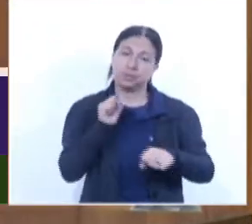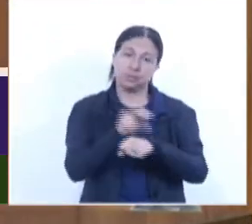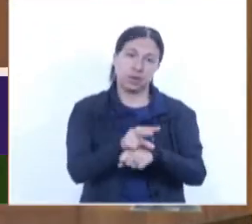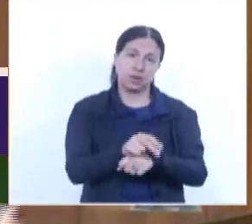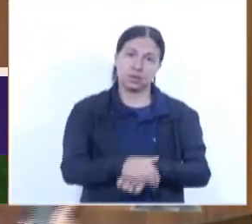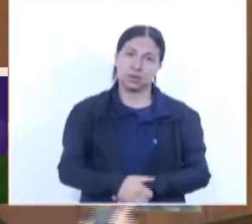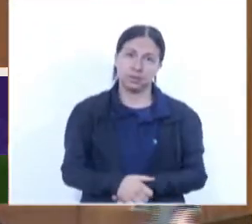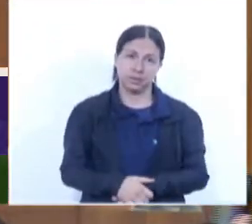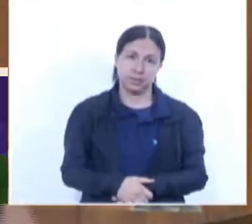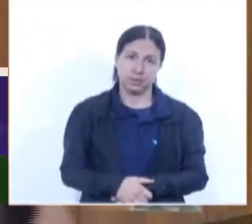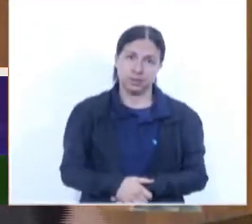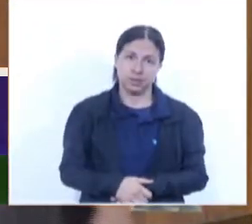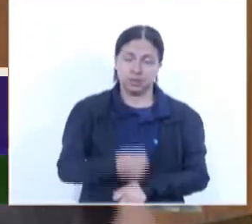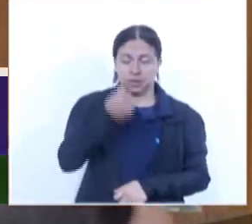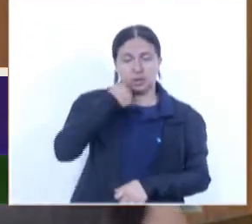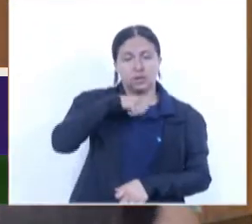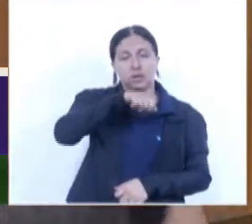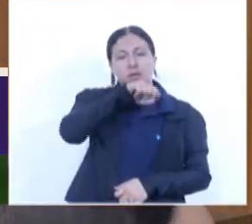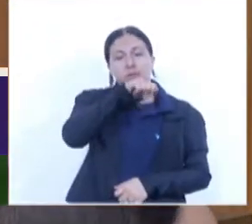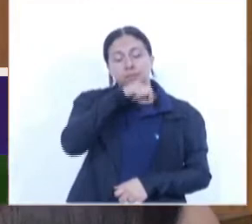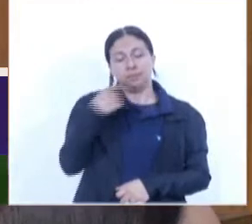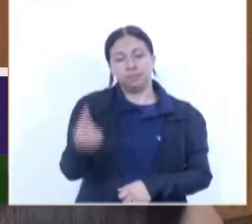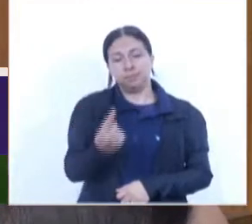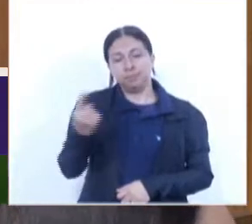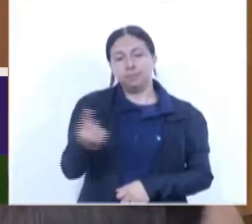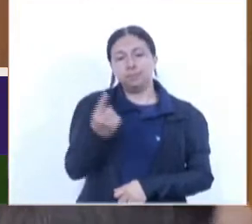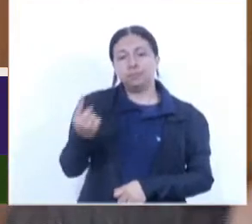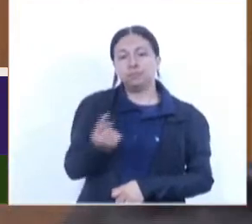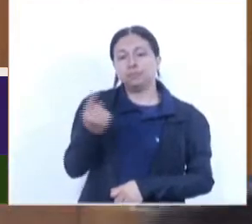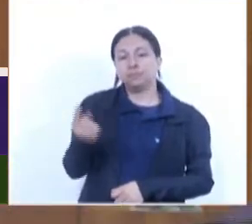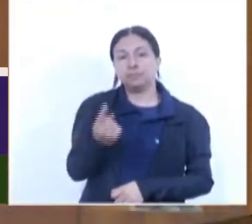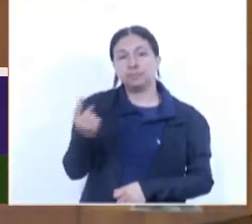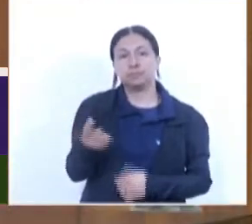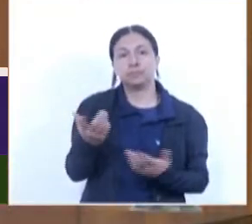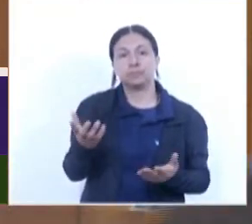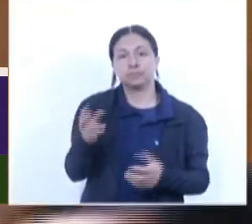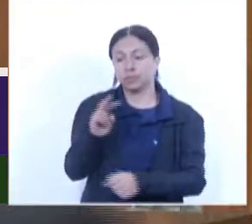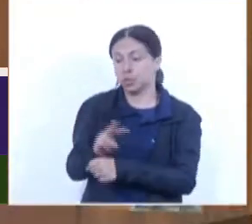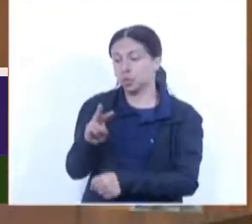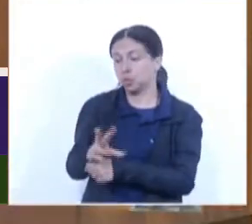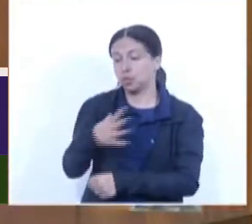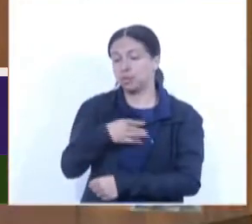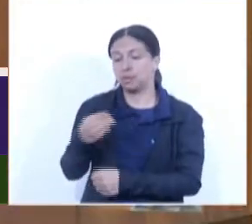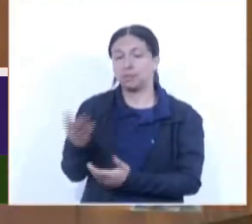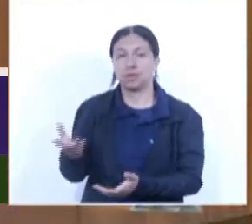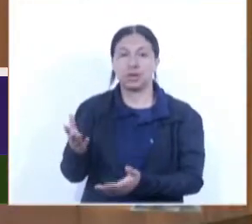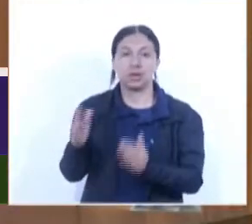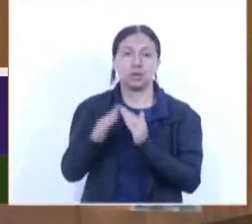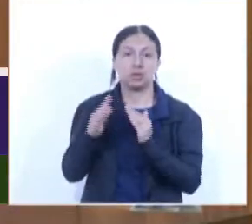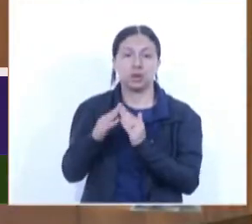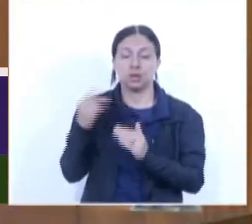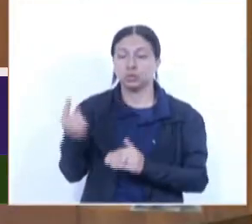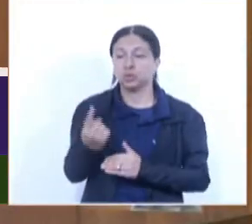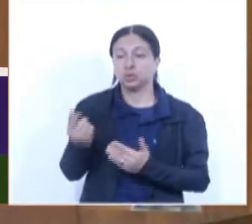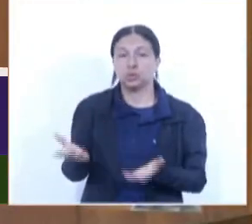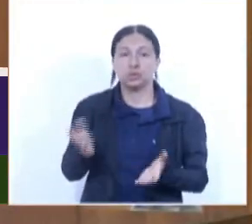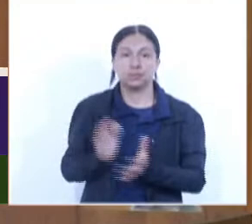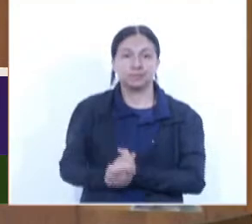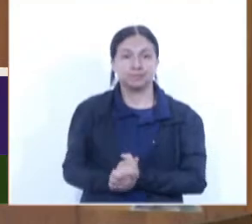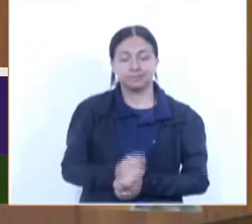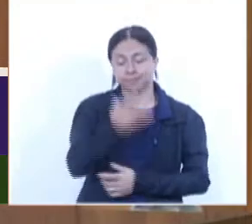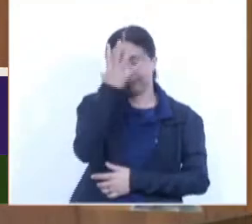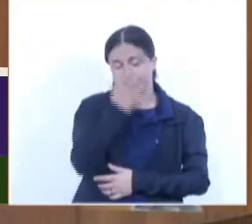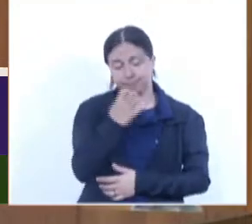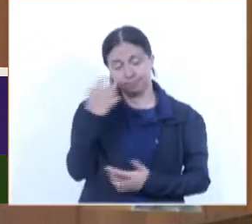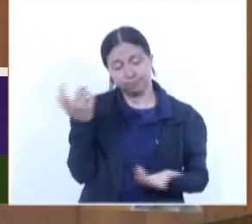as mães as mães solos que não tem onde deixar seus filhos que cuida da casa sozinha é muito Chave É